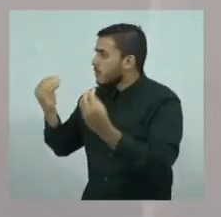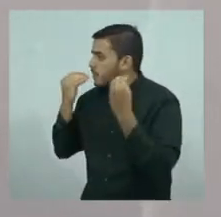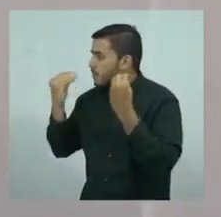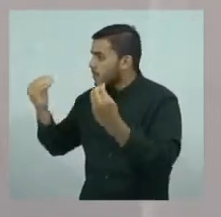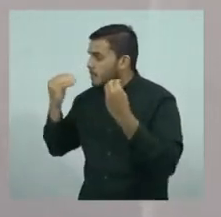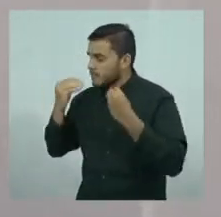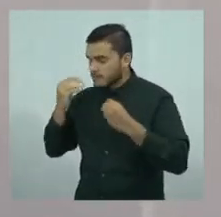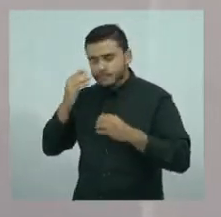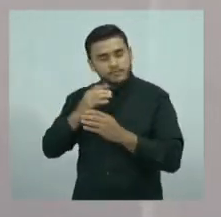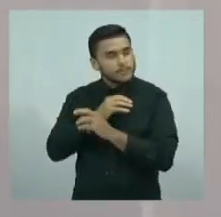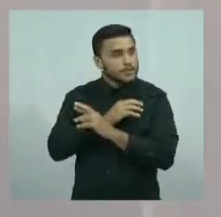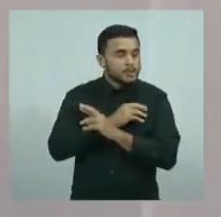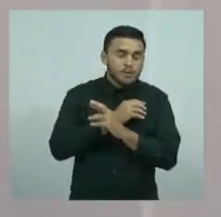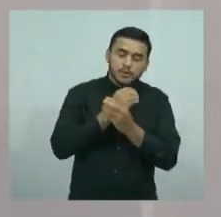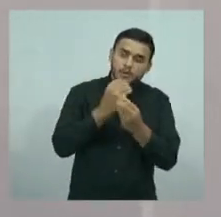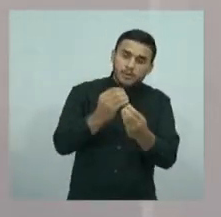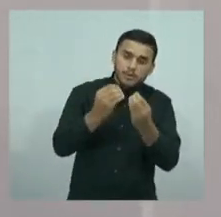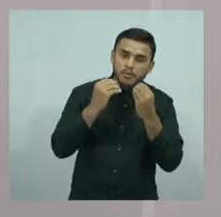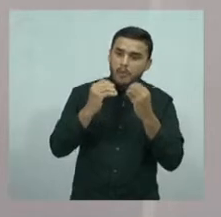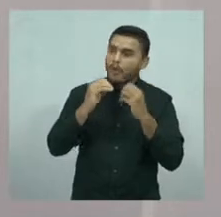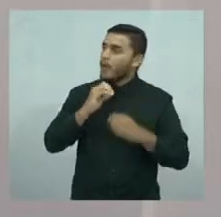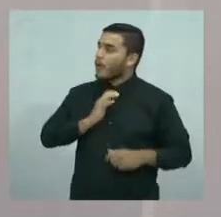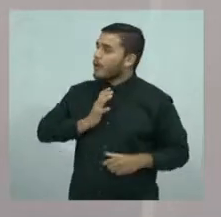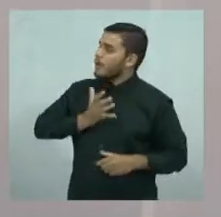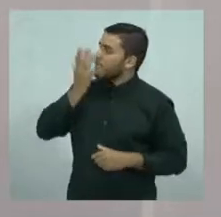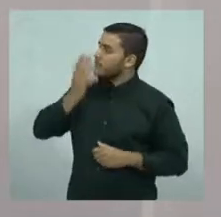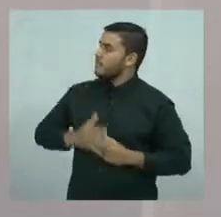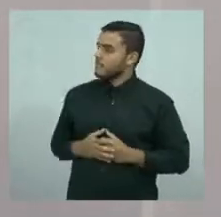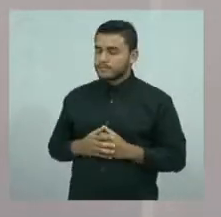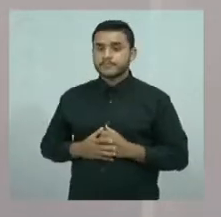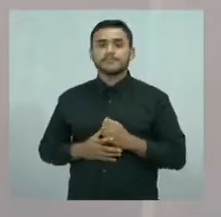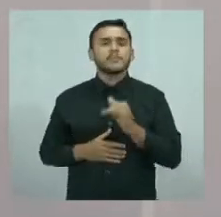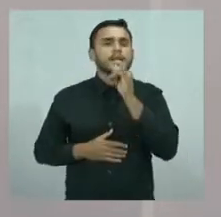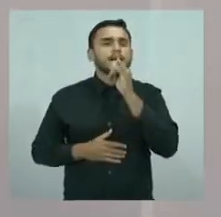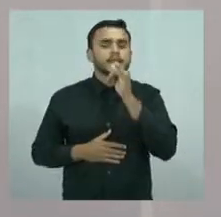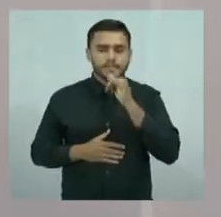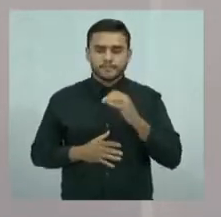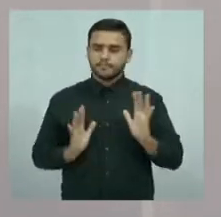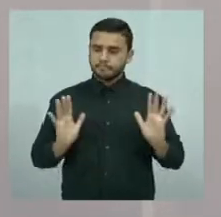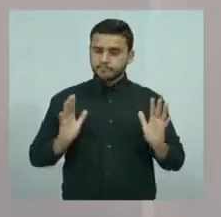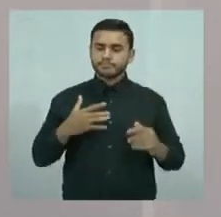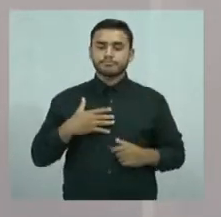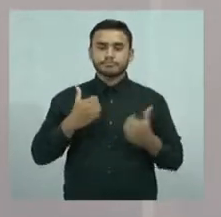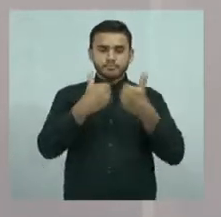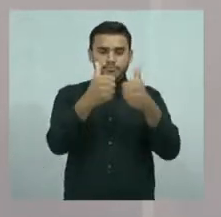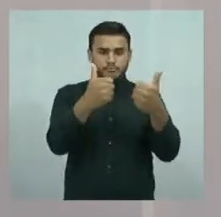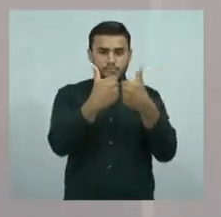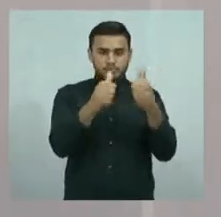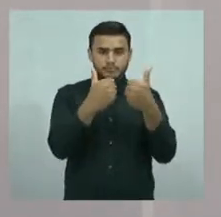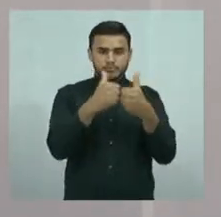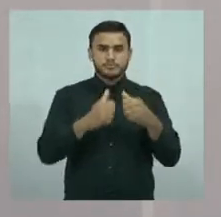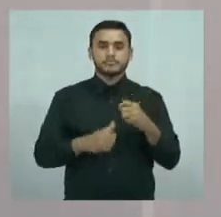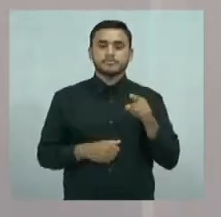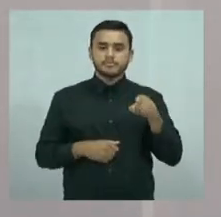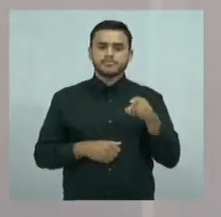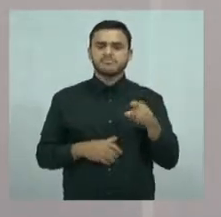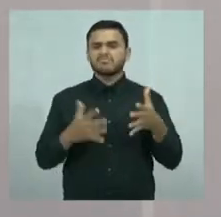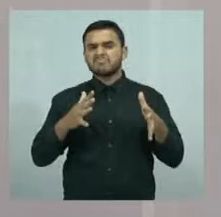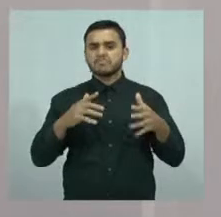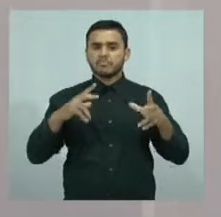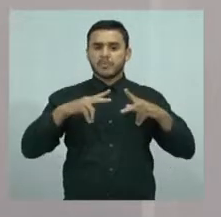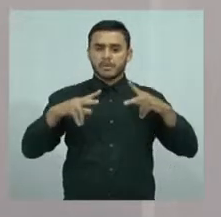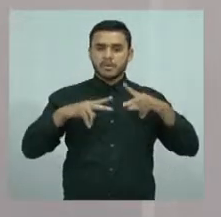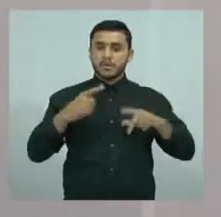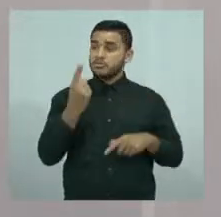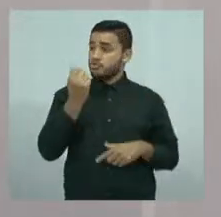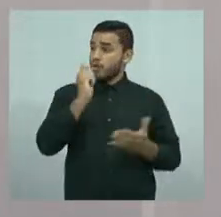Vamos entender. O poder público concede uma concessão pública ao particular. O particular ganha o